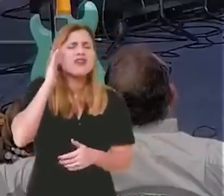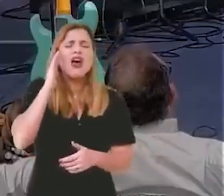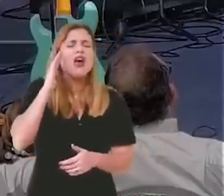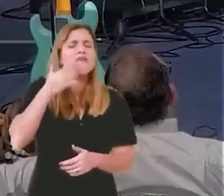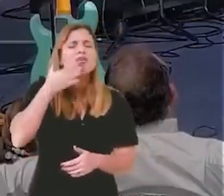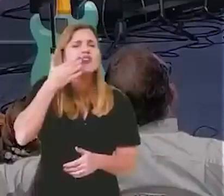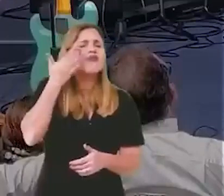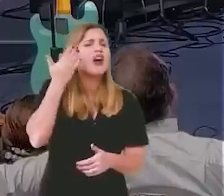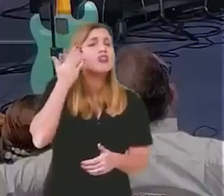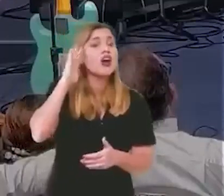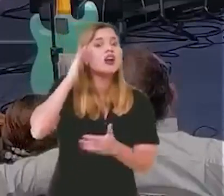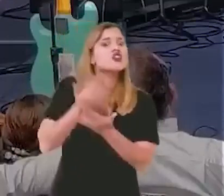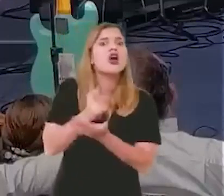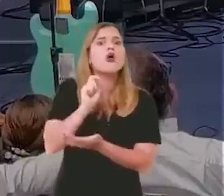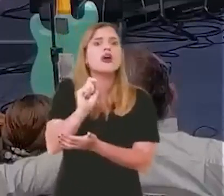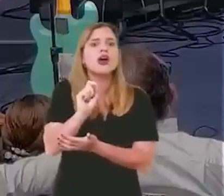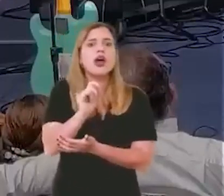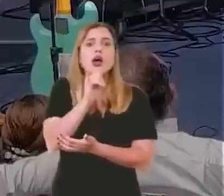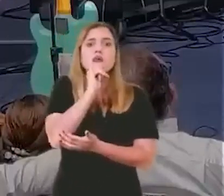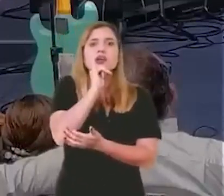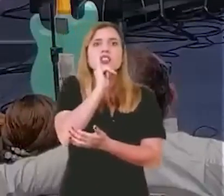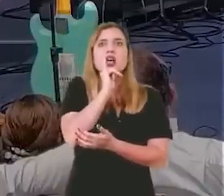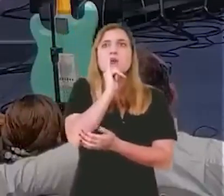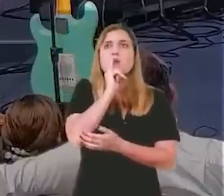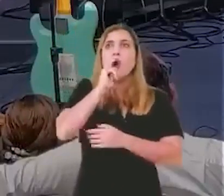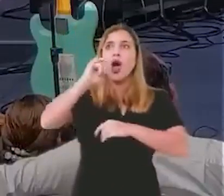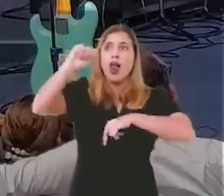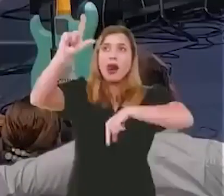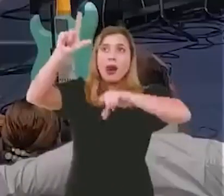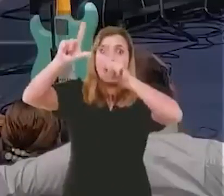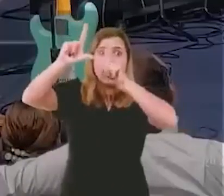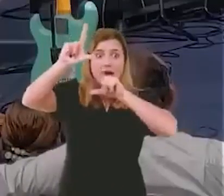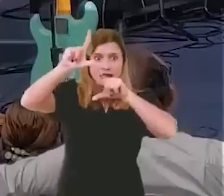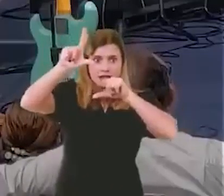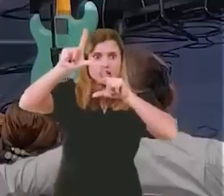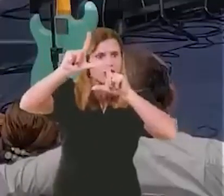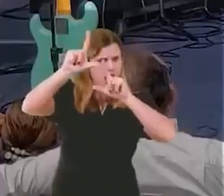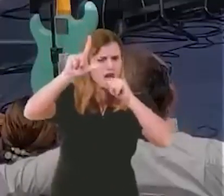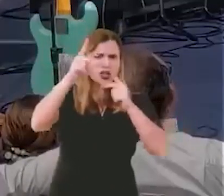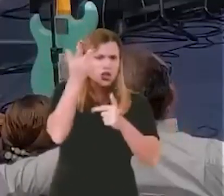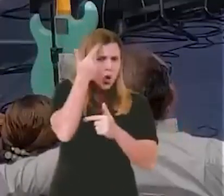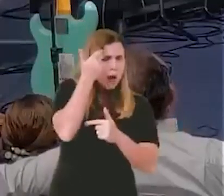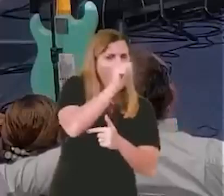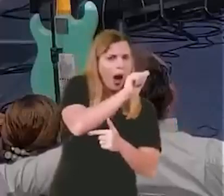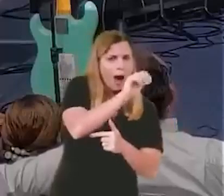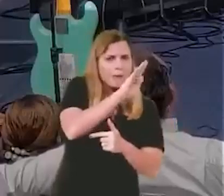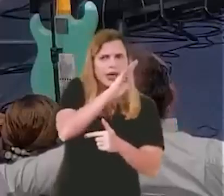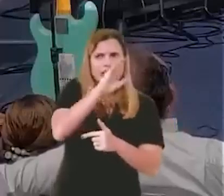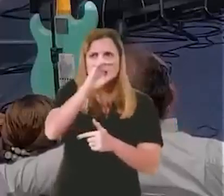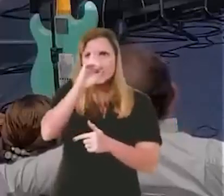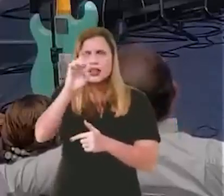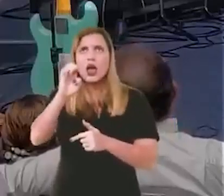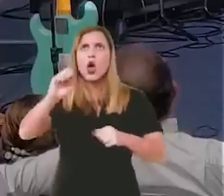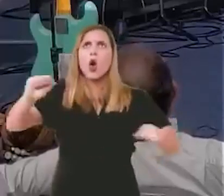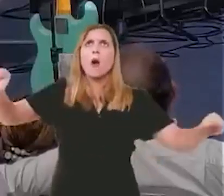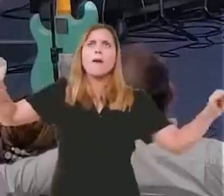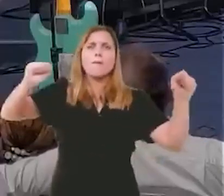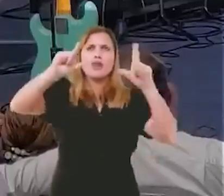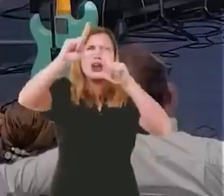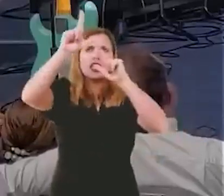espaço e elas caíssem como uma grande enciclopédia, do que eu acreditar que uma mega explosão